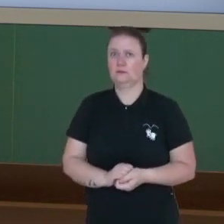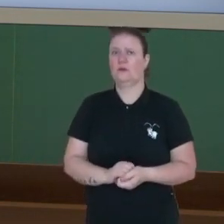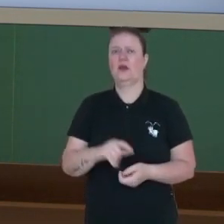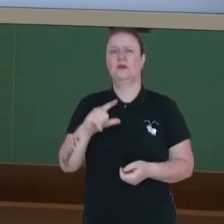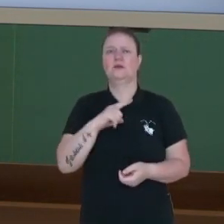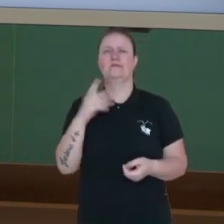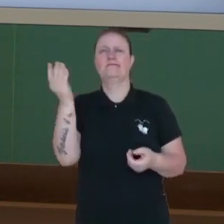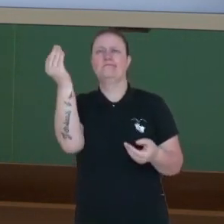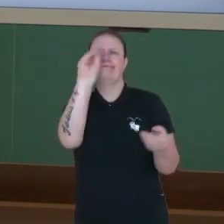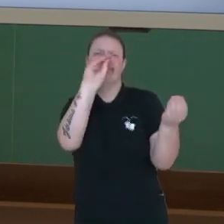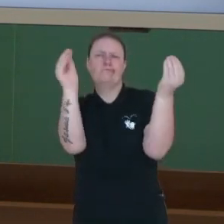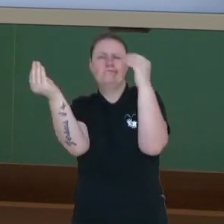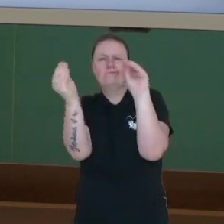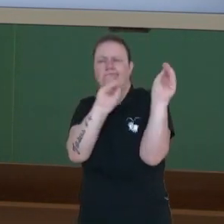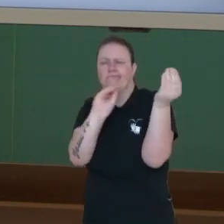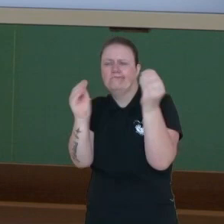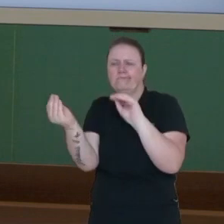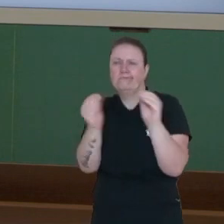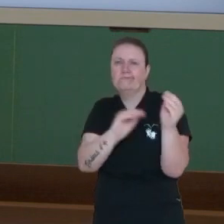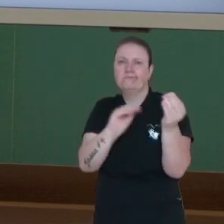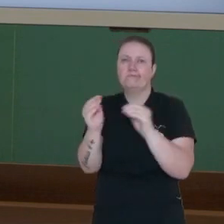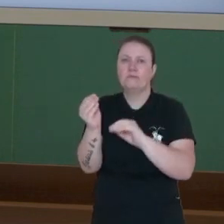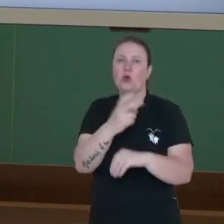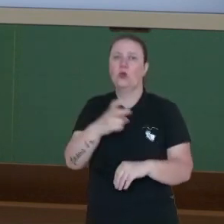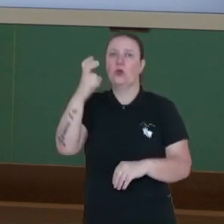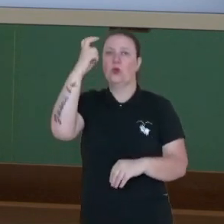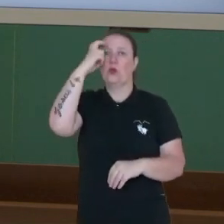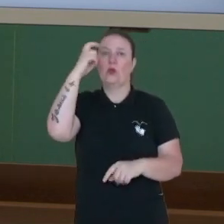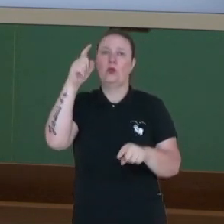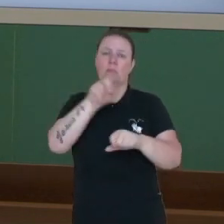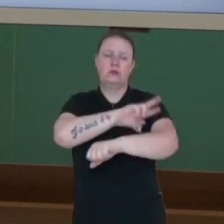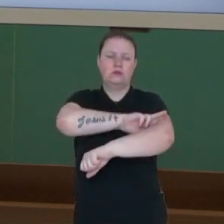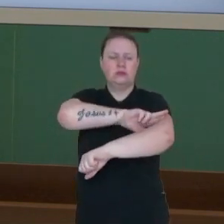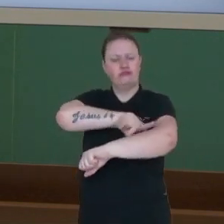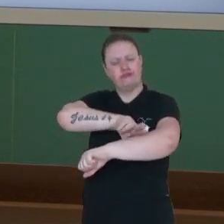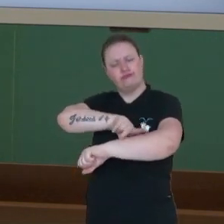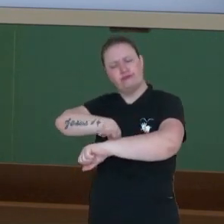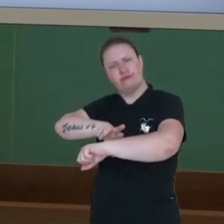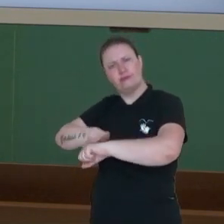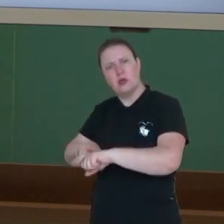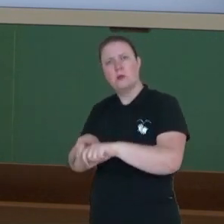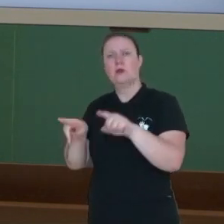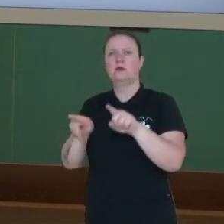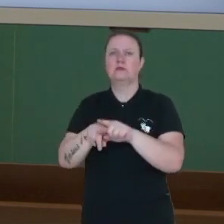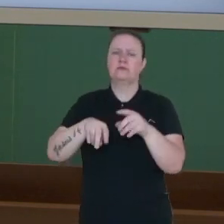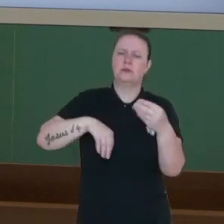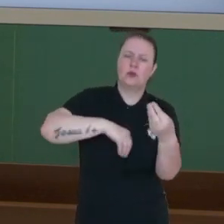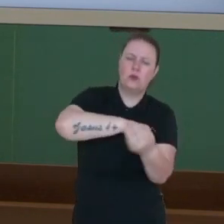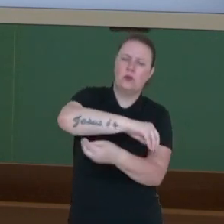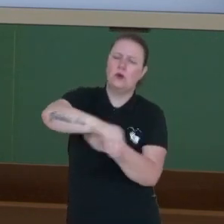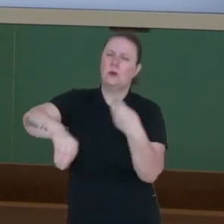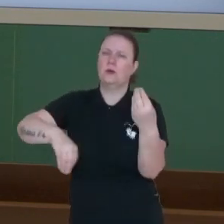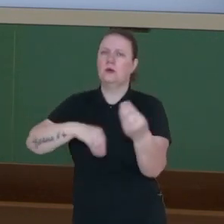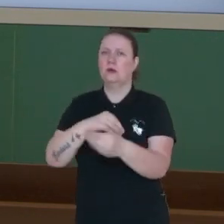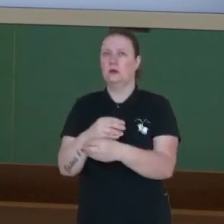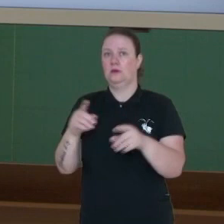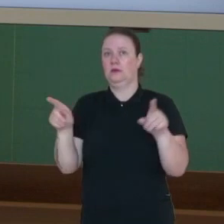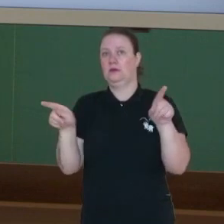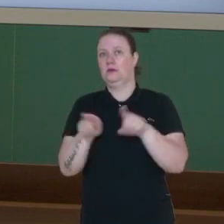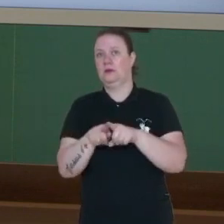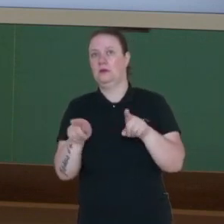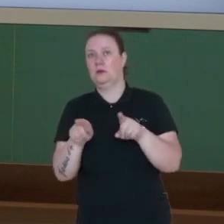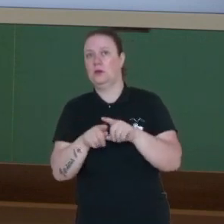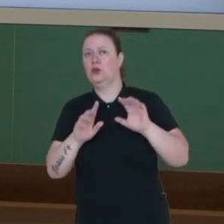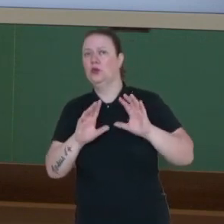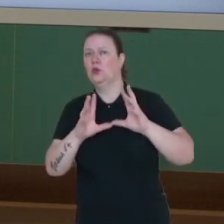mosaico de raças, de etnias, dos indígenas, do branco europeu, dos africanos e africanas que